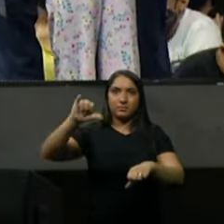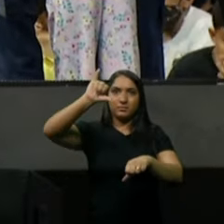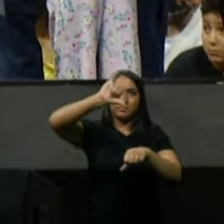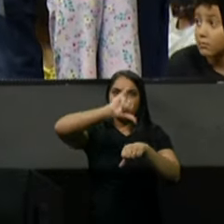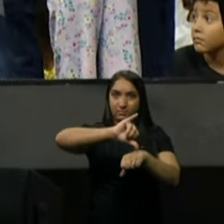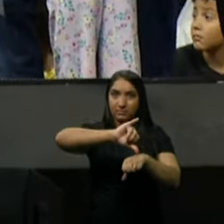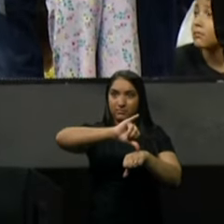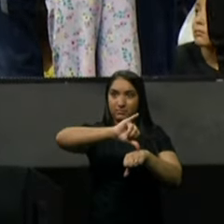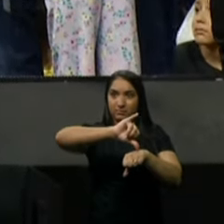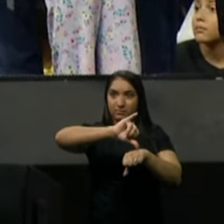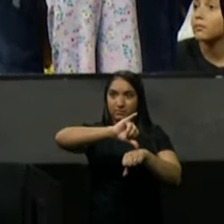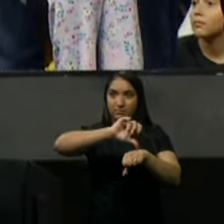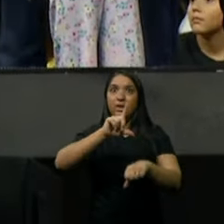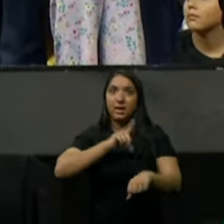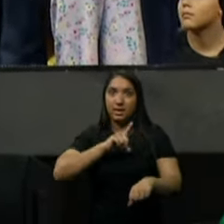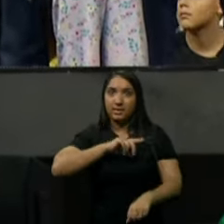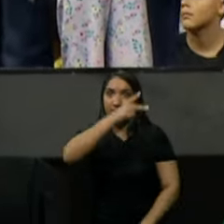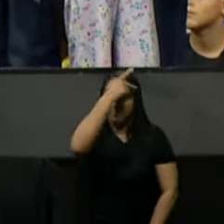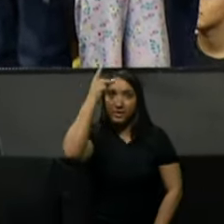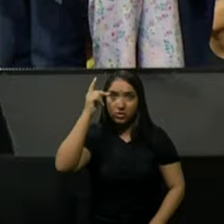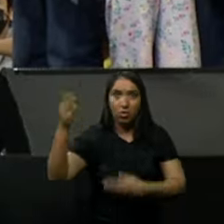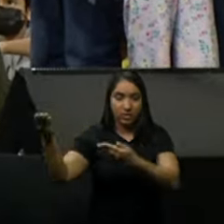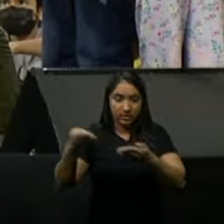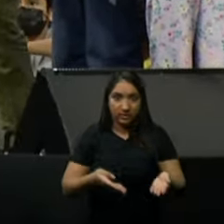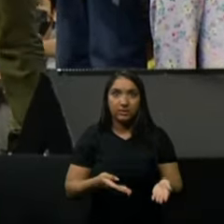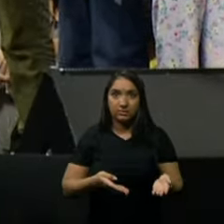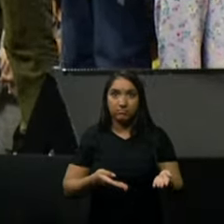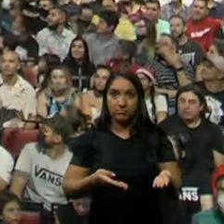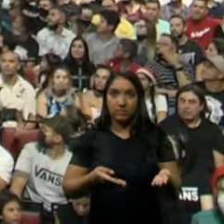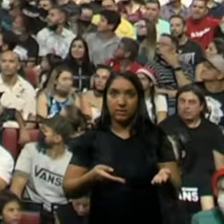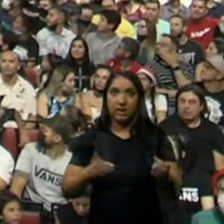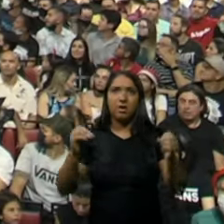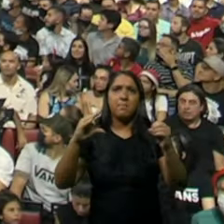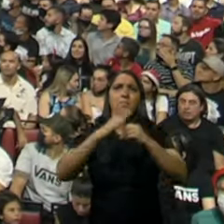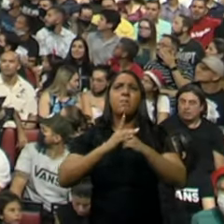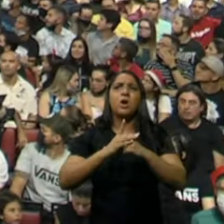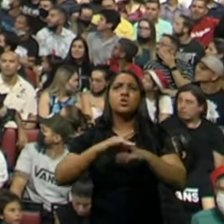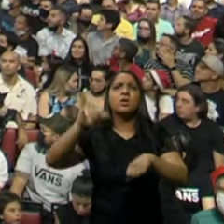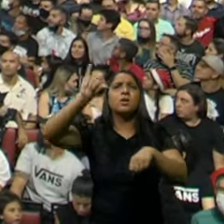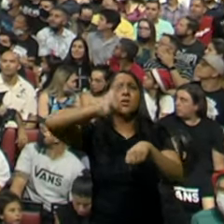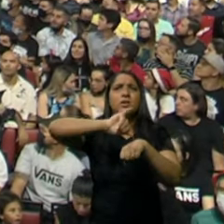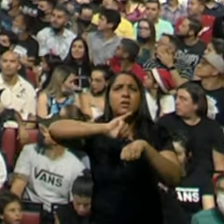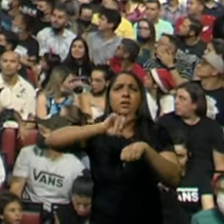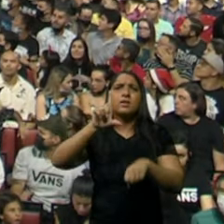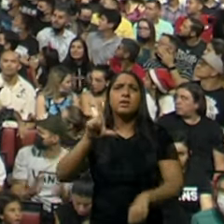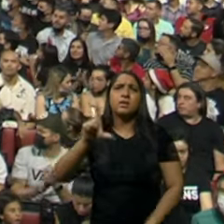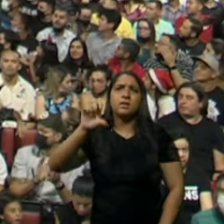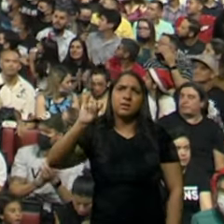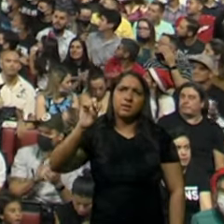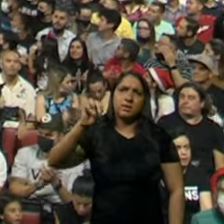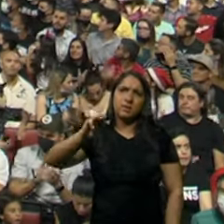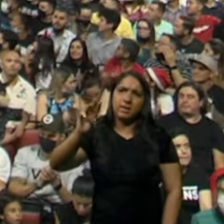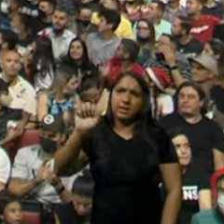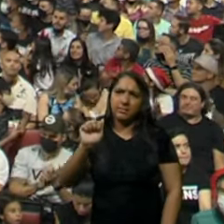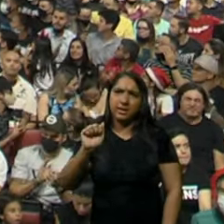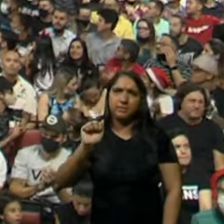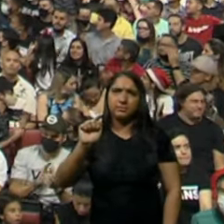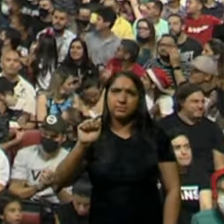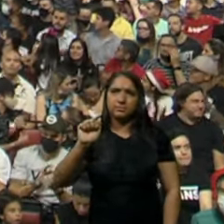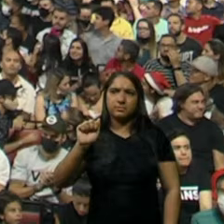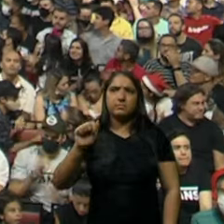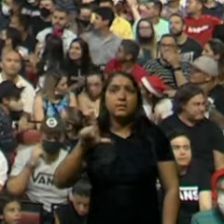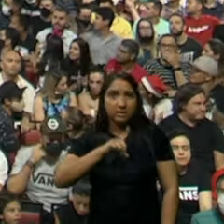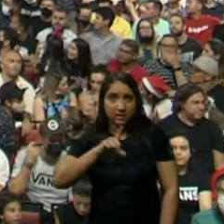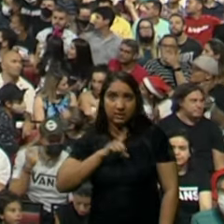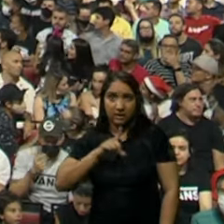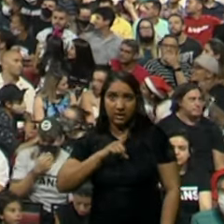de Neve Lima trouxe quem veio da Bola de Neve Lima uma fraldinha Jesus pela vida deles a Bola de